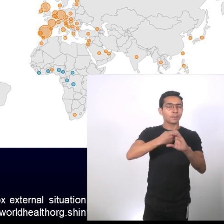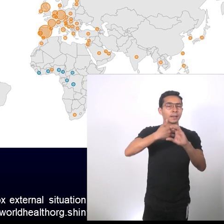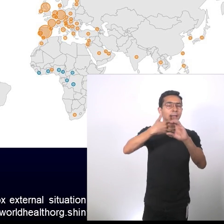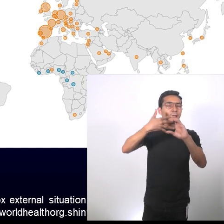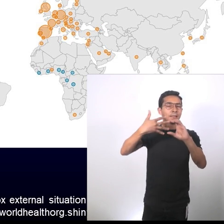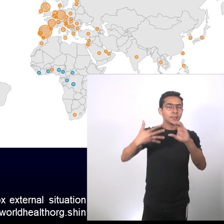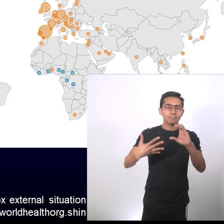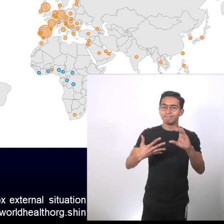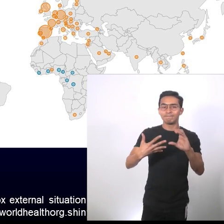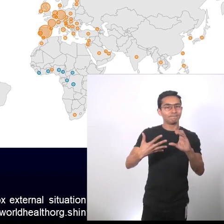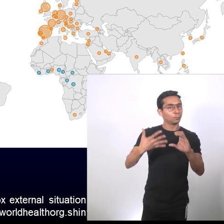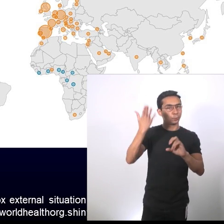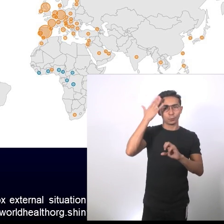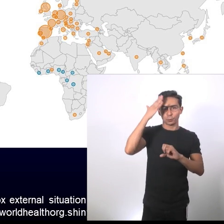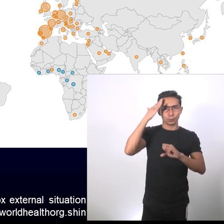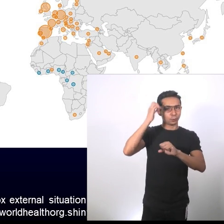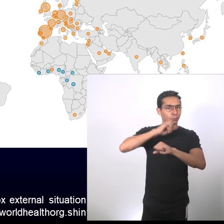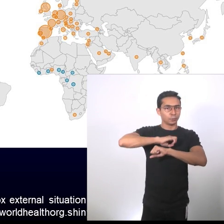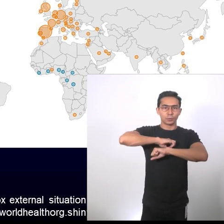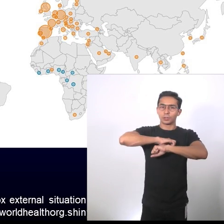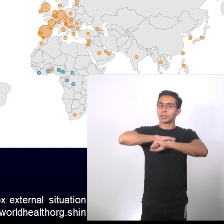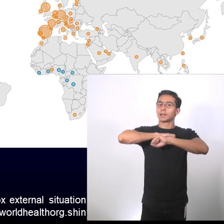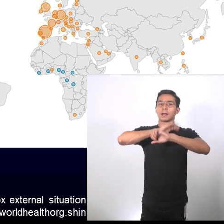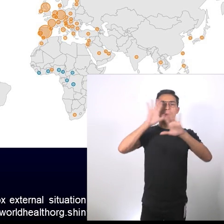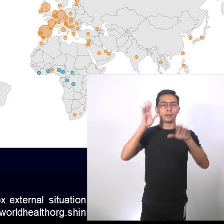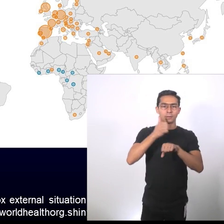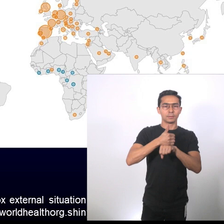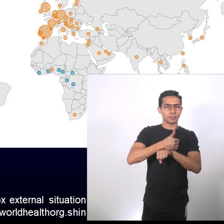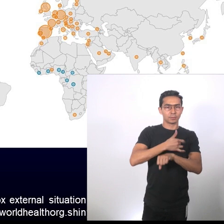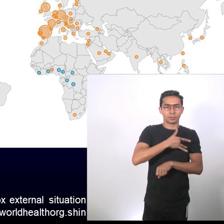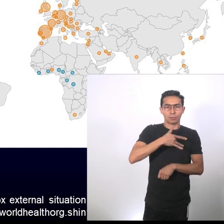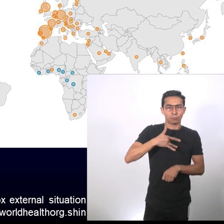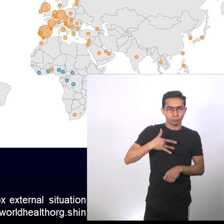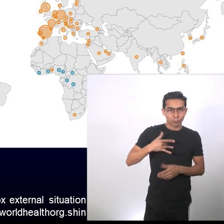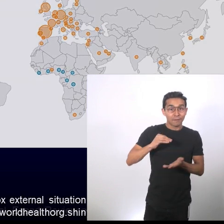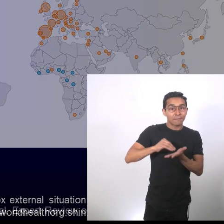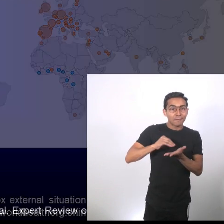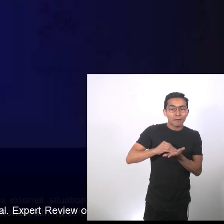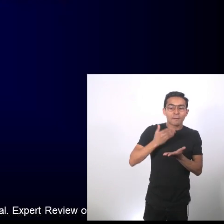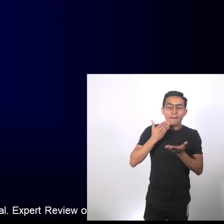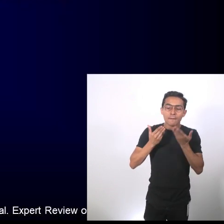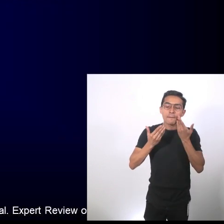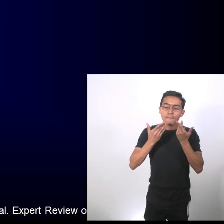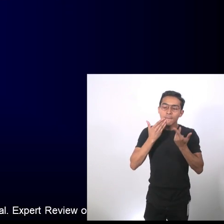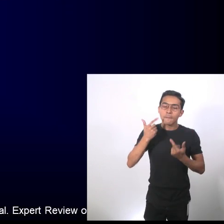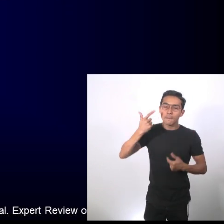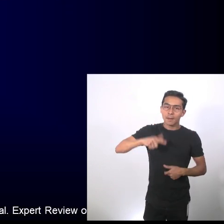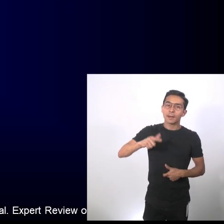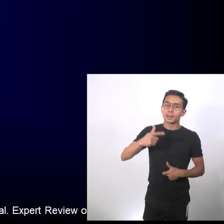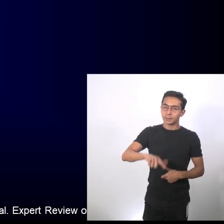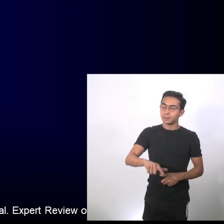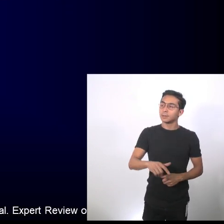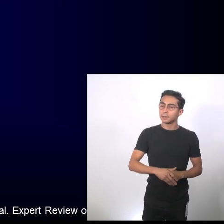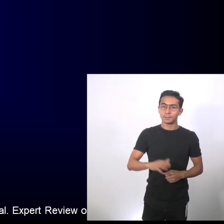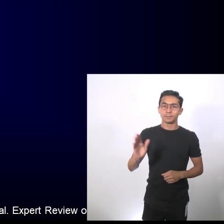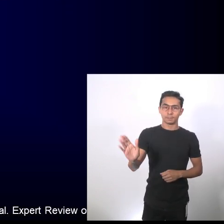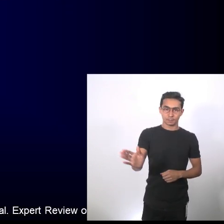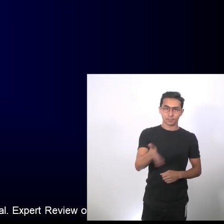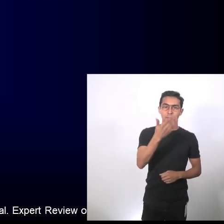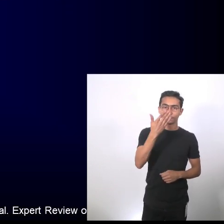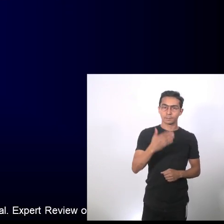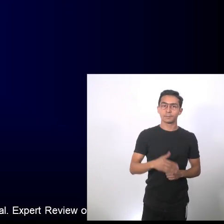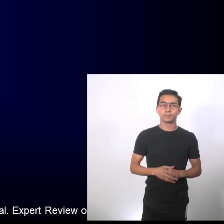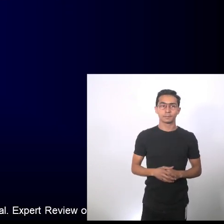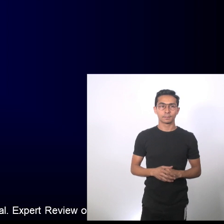absolutamente claros para toda a população de profissionais da saúde. Próximo, por favor. Então, o primeiro ponto